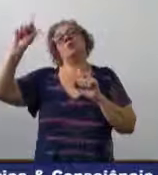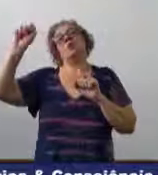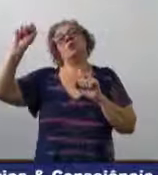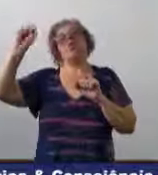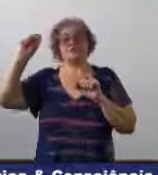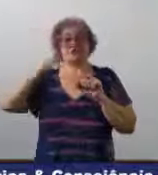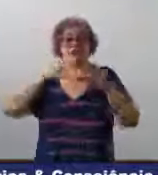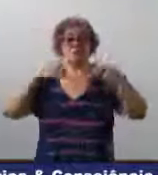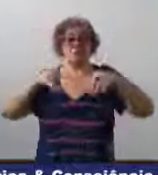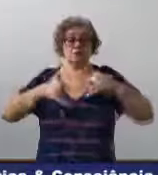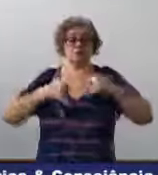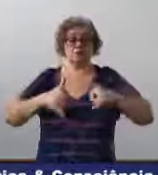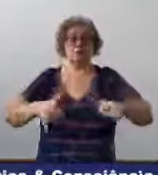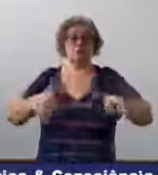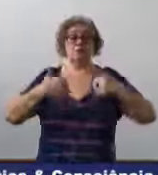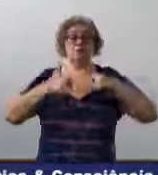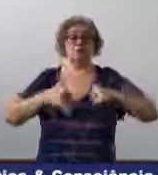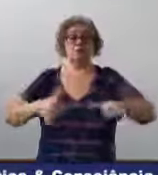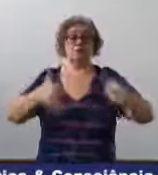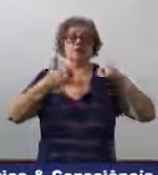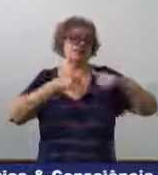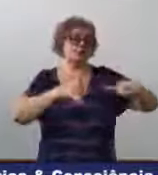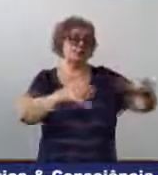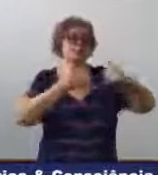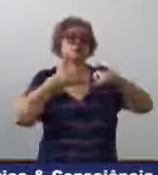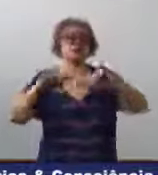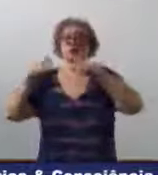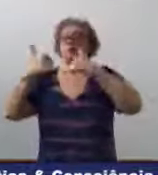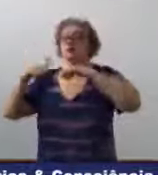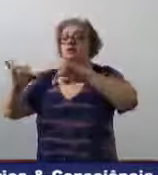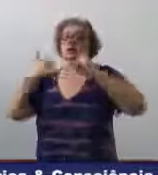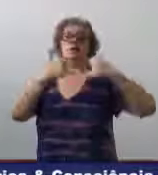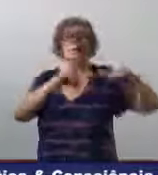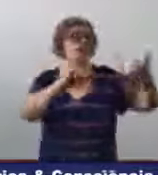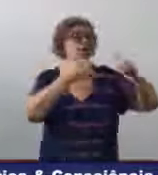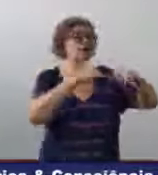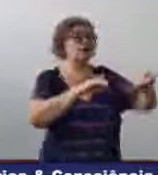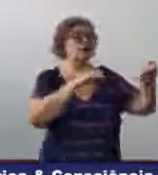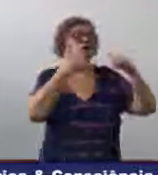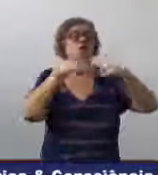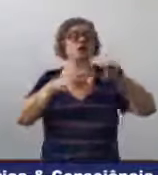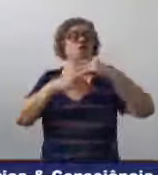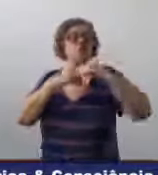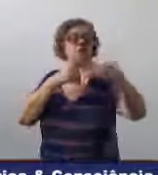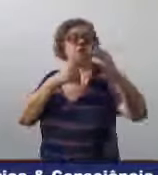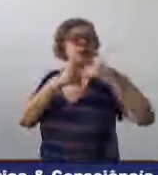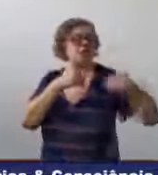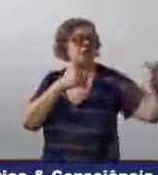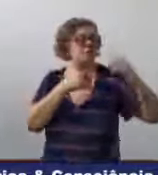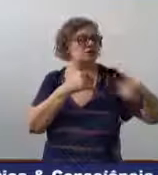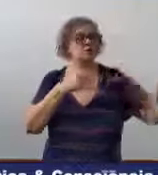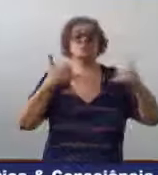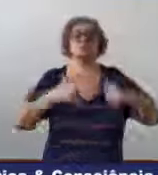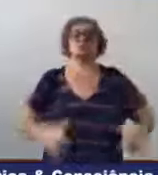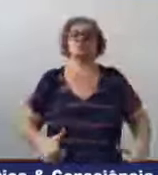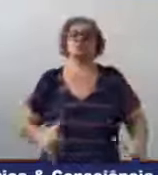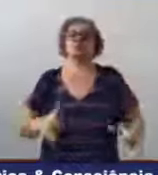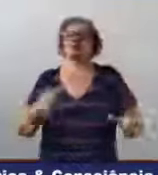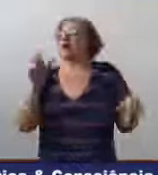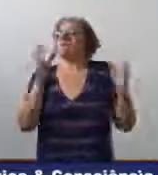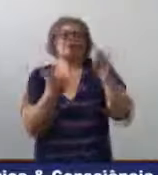suas características. Chama-se filete de energia porque não tem nem vocabulário adequado para isso. Tão grande é a